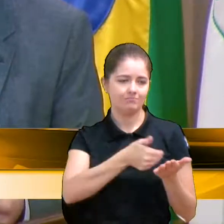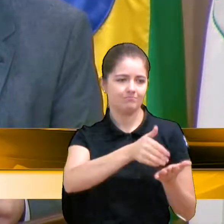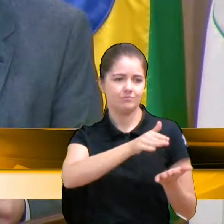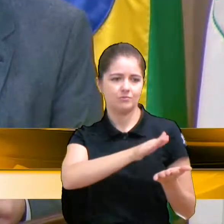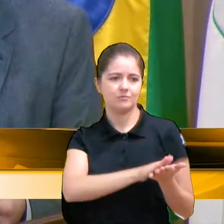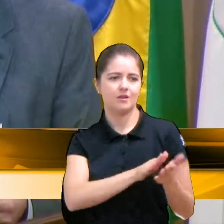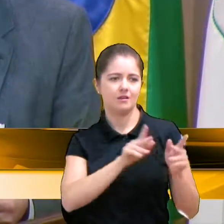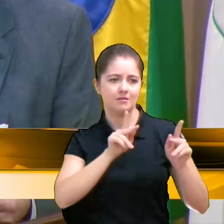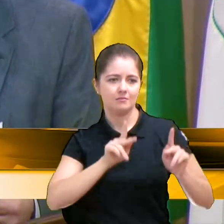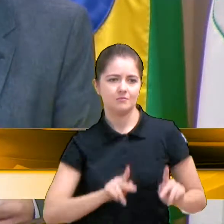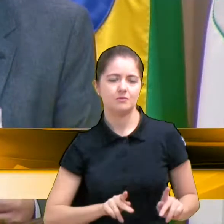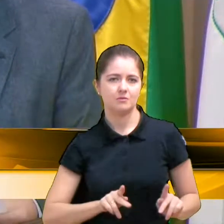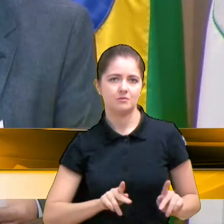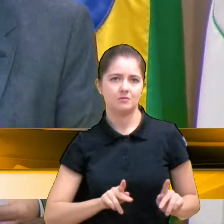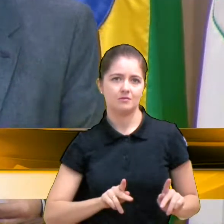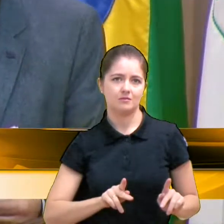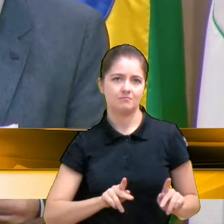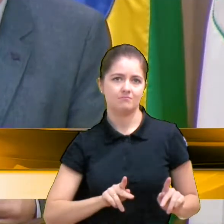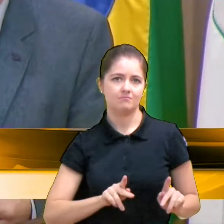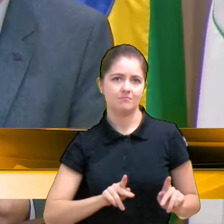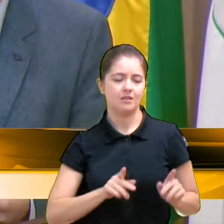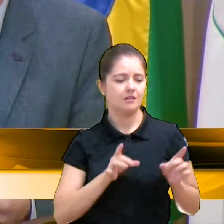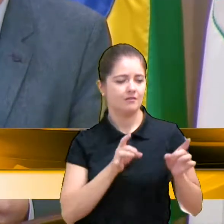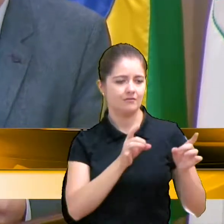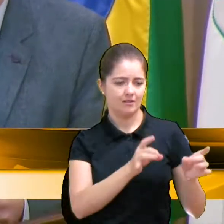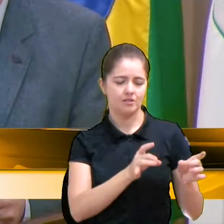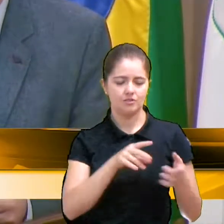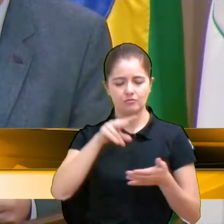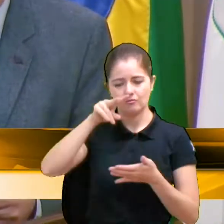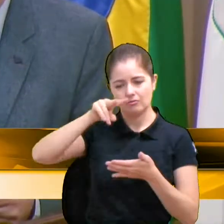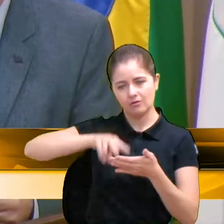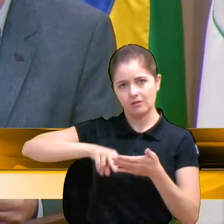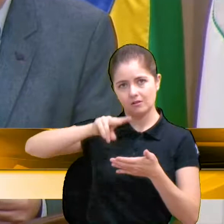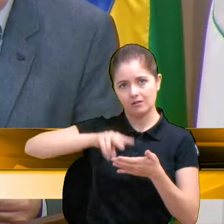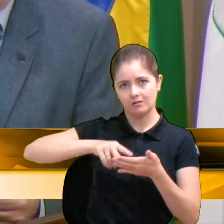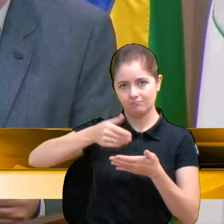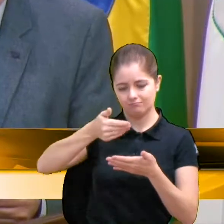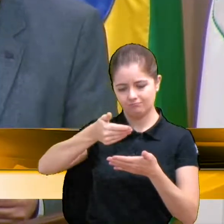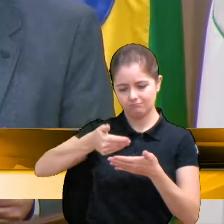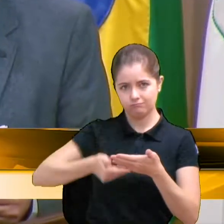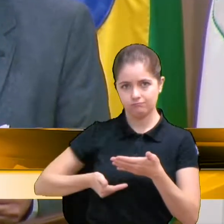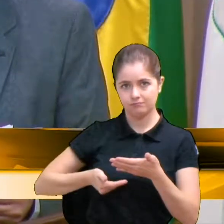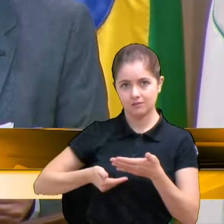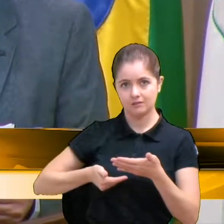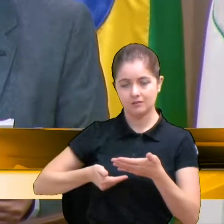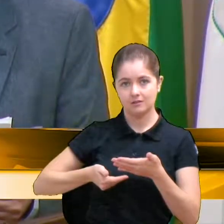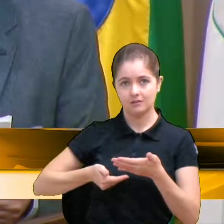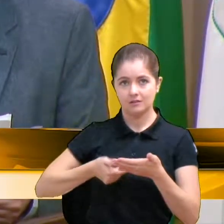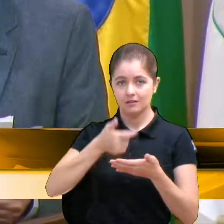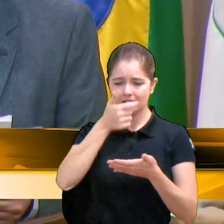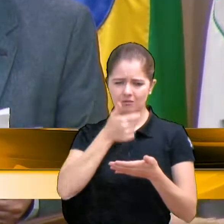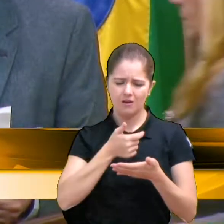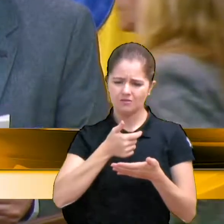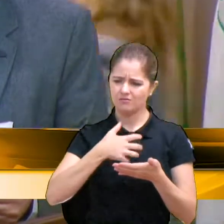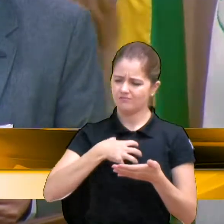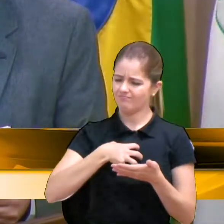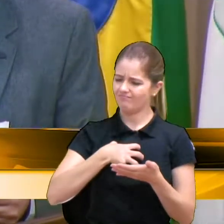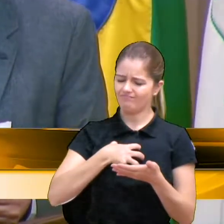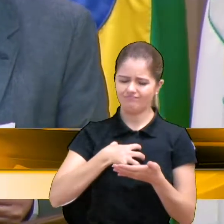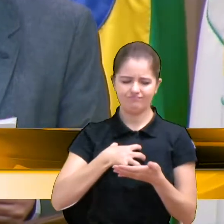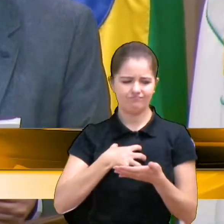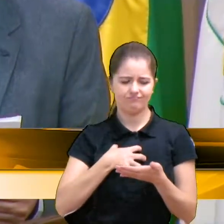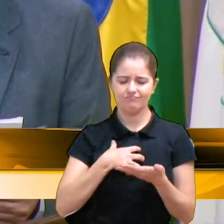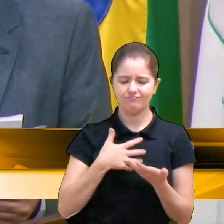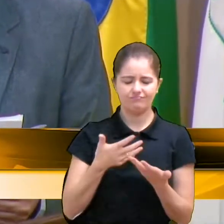né? Então eu vou ler aqui, eu produzi umas palavras aqui que eu acho que me deixa um pouco indignado com essa questão,